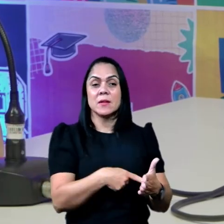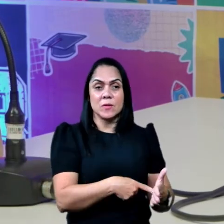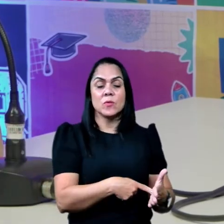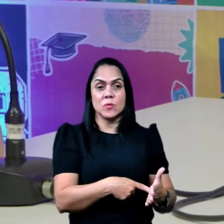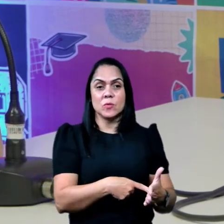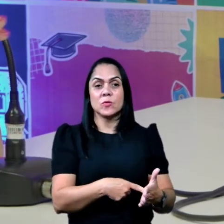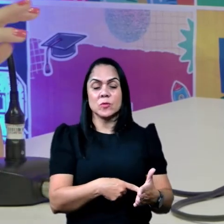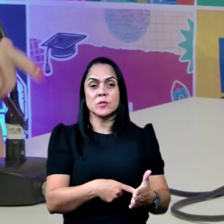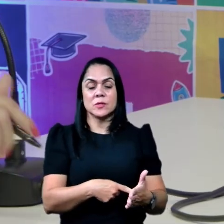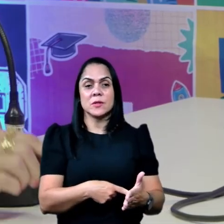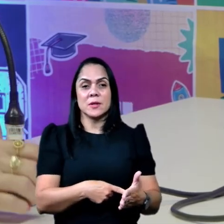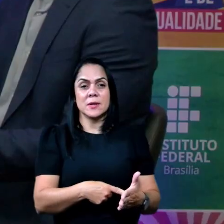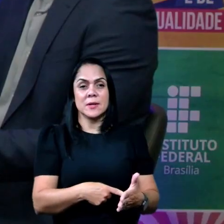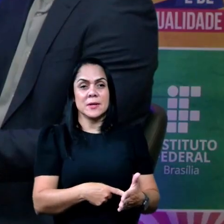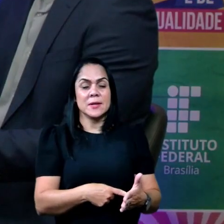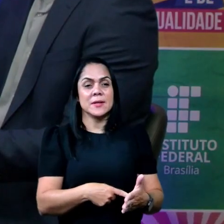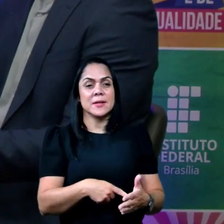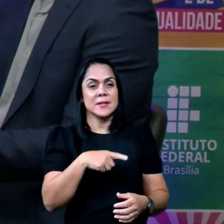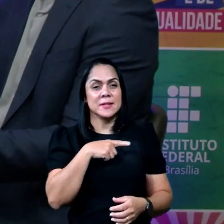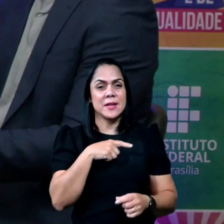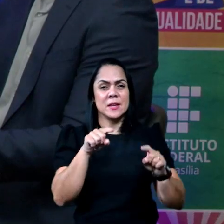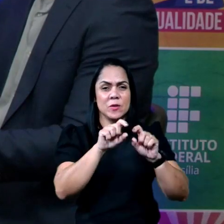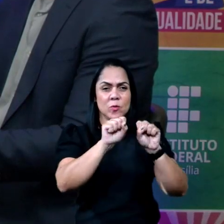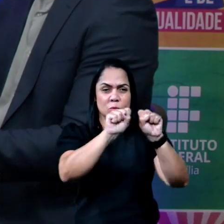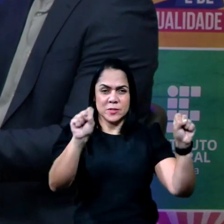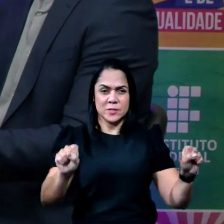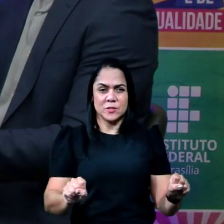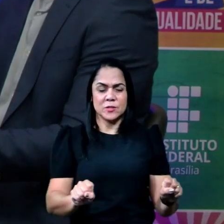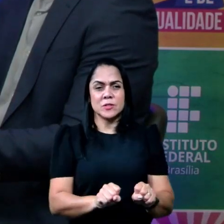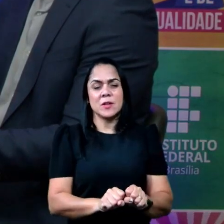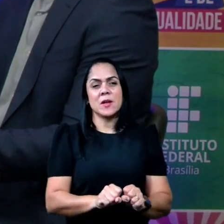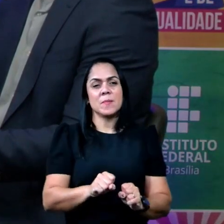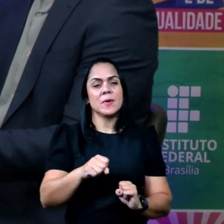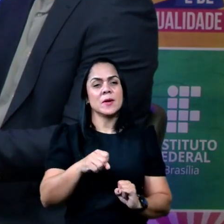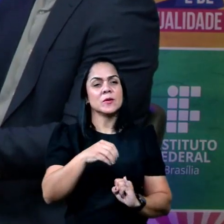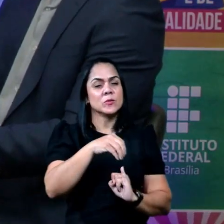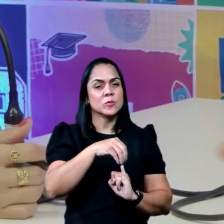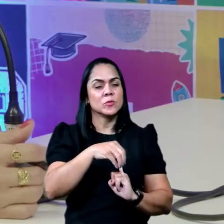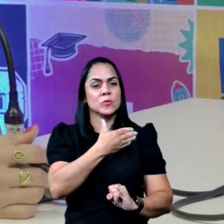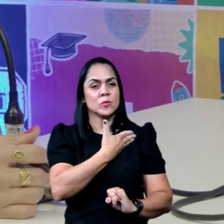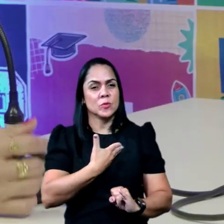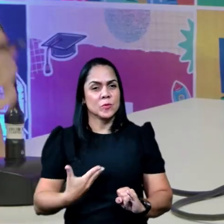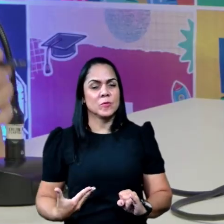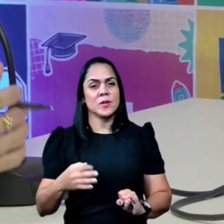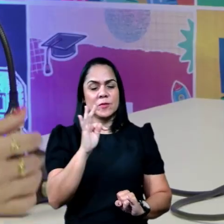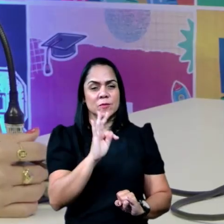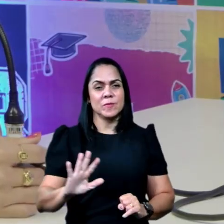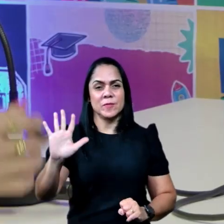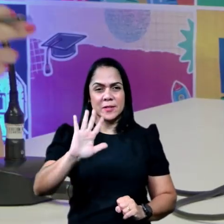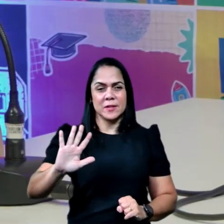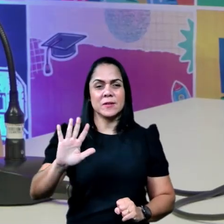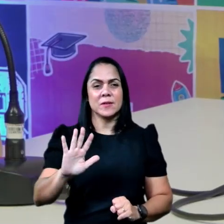no Google Fala BR, é um sistema do governo federal, seleciona lá a instituição, seleciona a temática